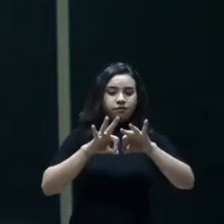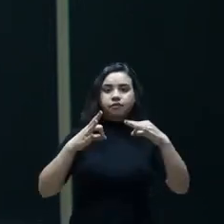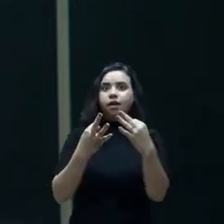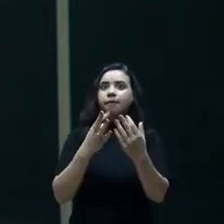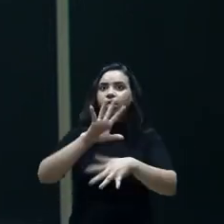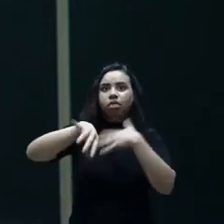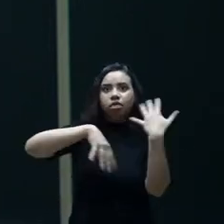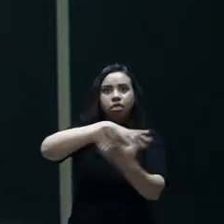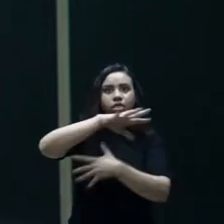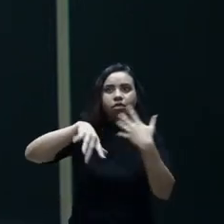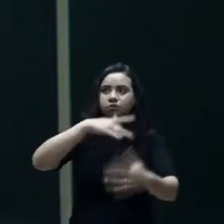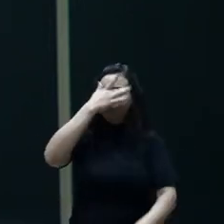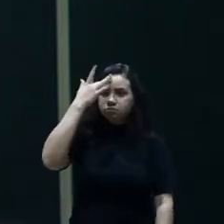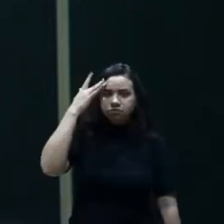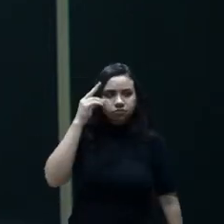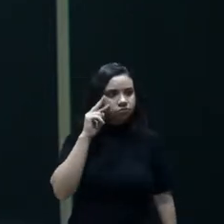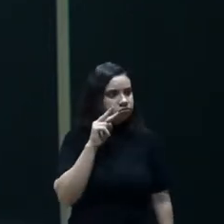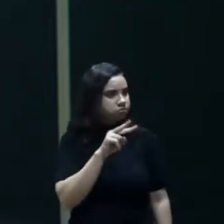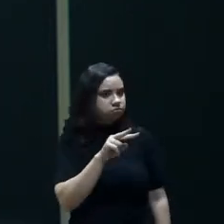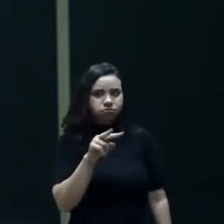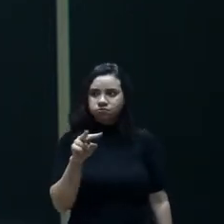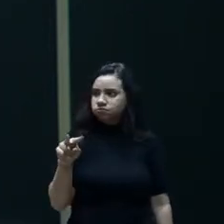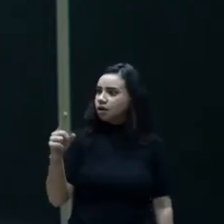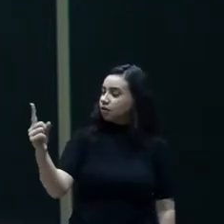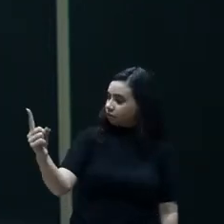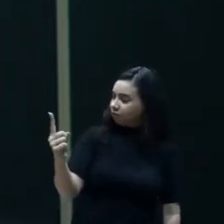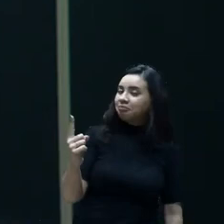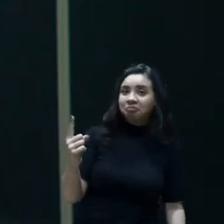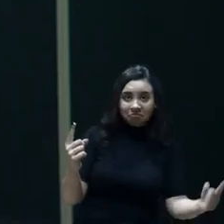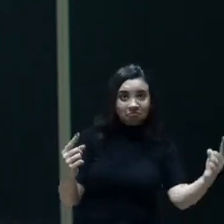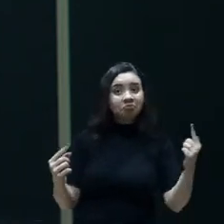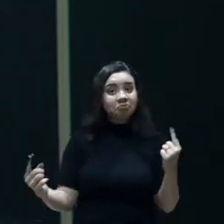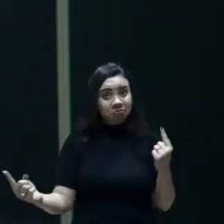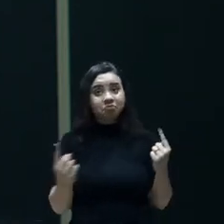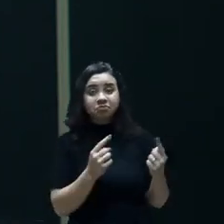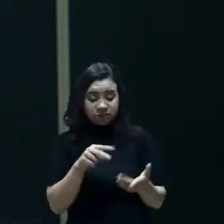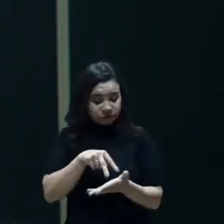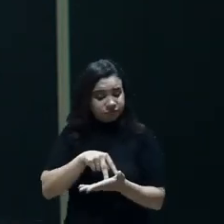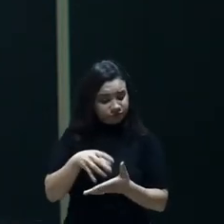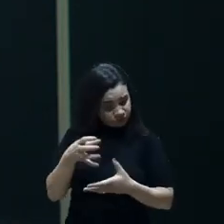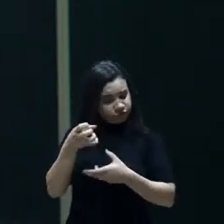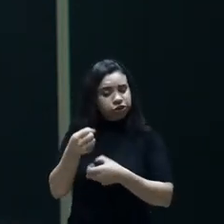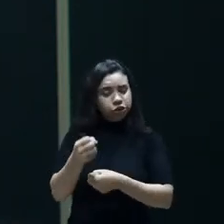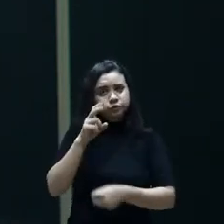Veio e ninguém acreditava em você, mas você está aqui, firme, forte, com luta, com provação, sim, mas firme e